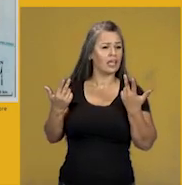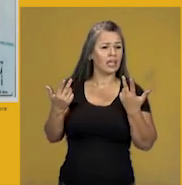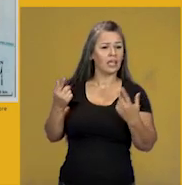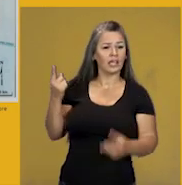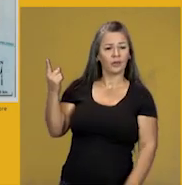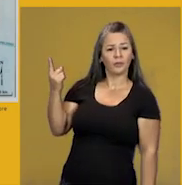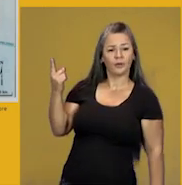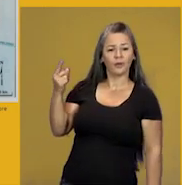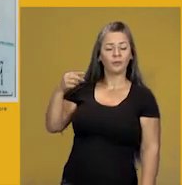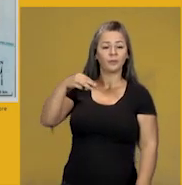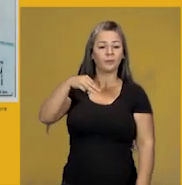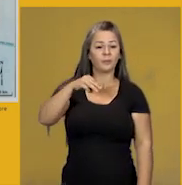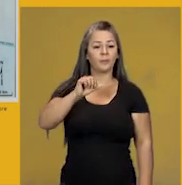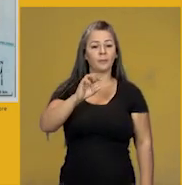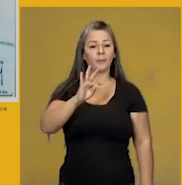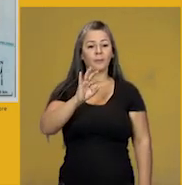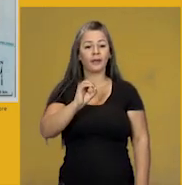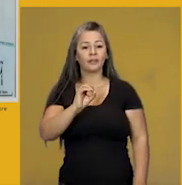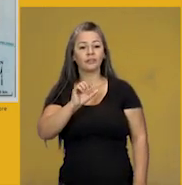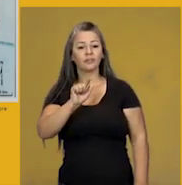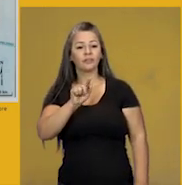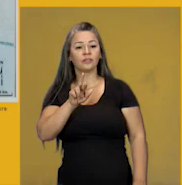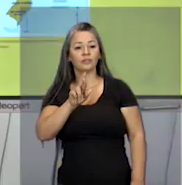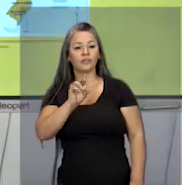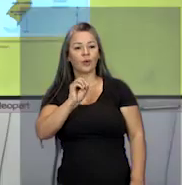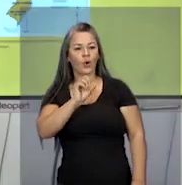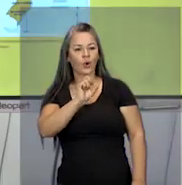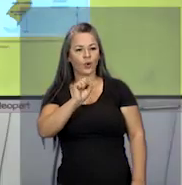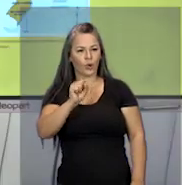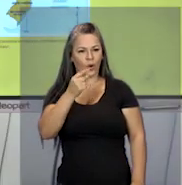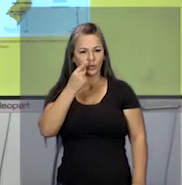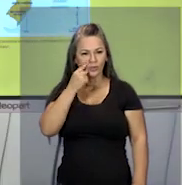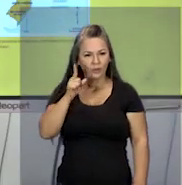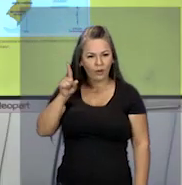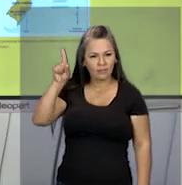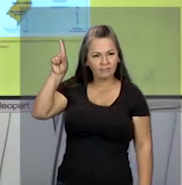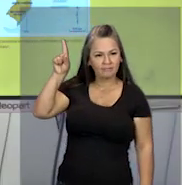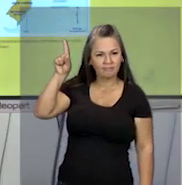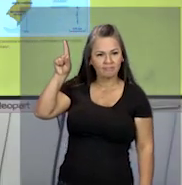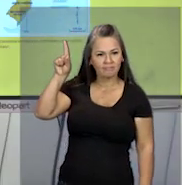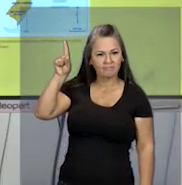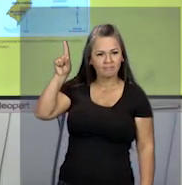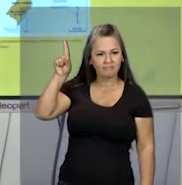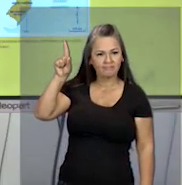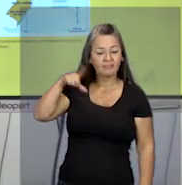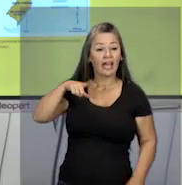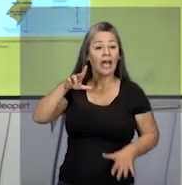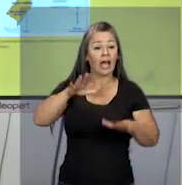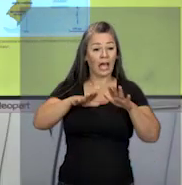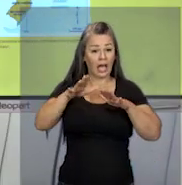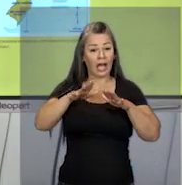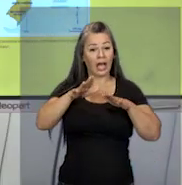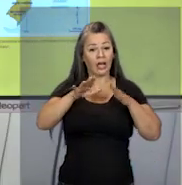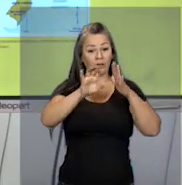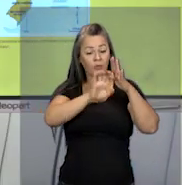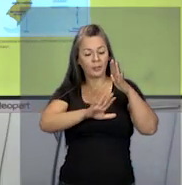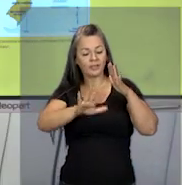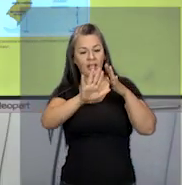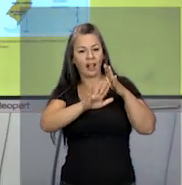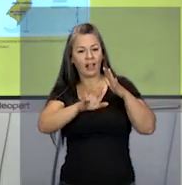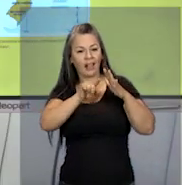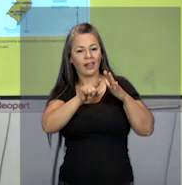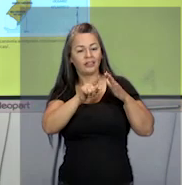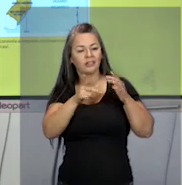Grosso, né? Ou seja, essa divisão aí no qual você também tem uma parte do sul de Mato Grosso muito mais desenvolvida, as